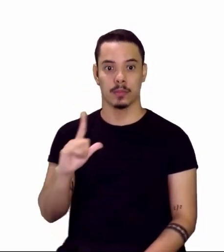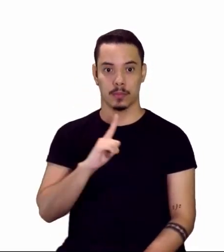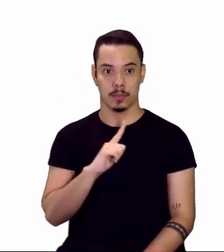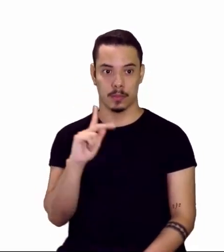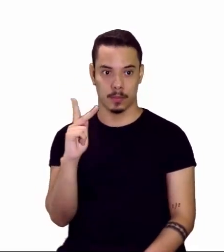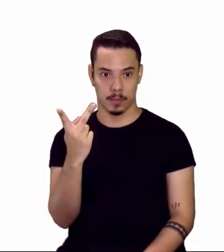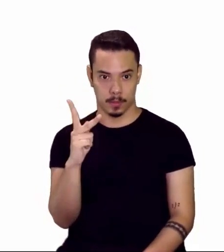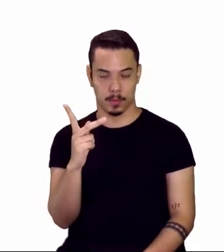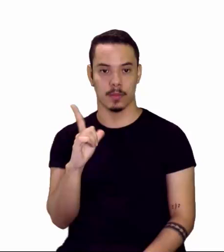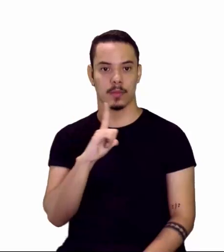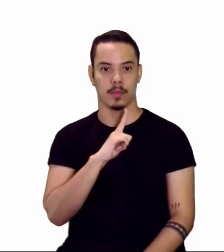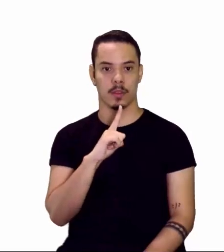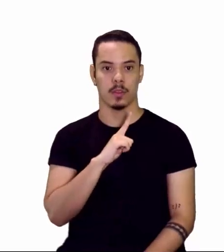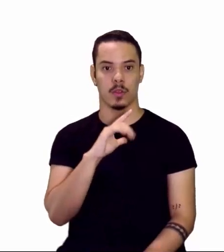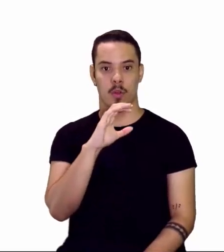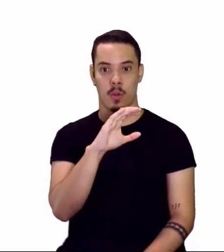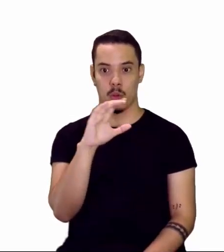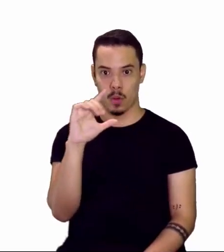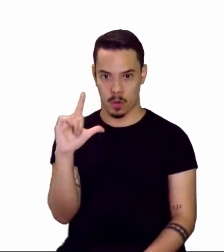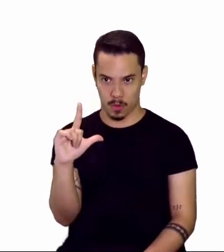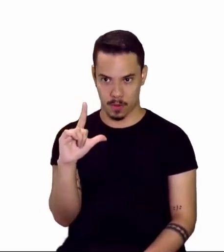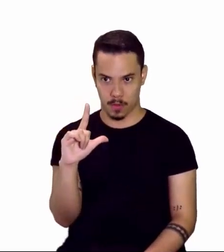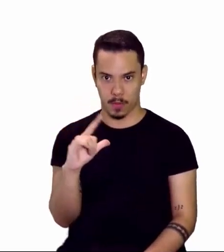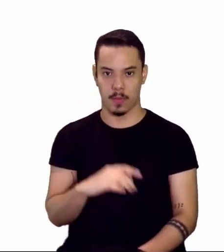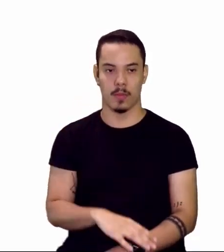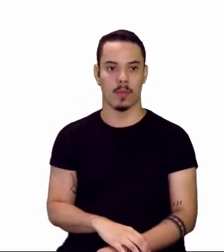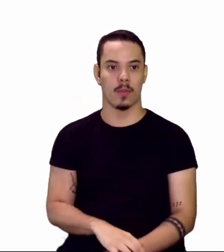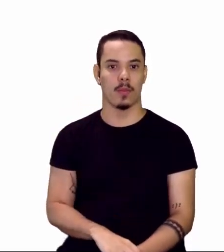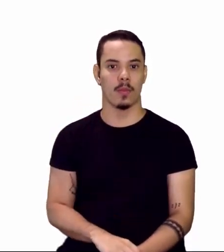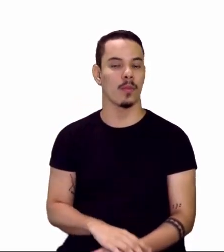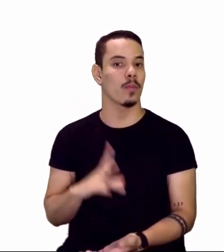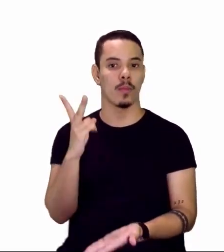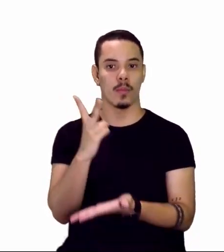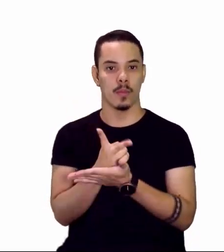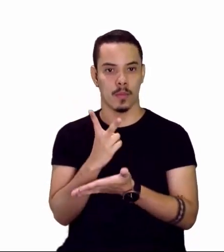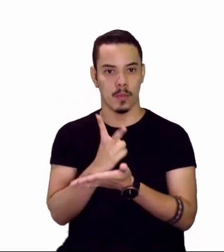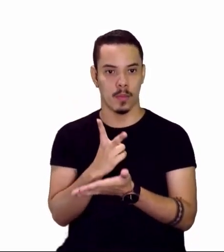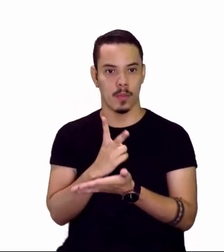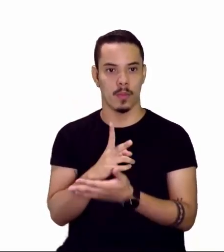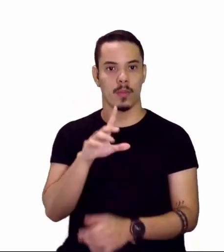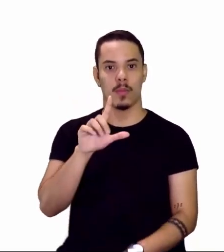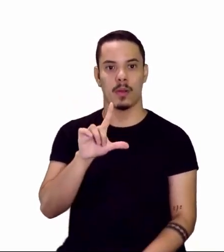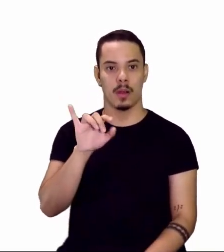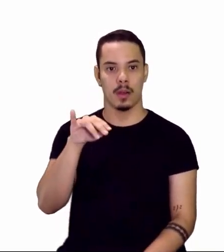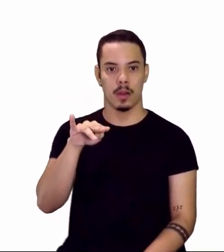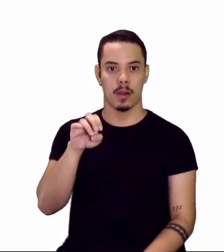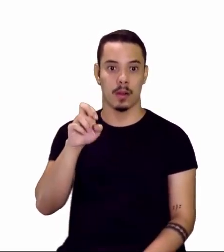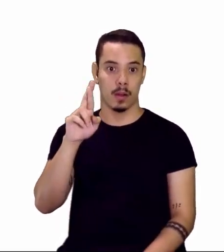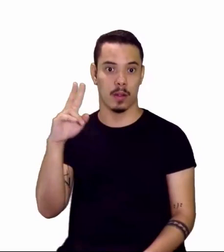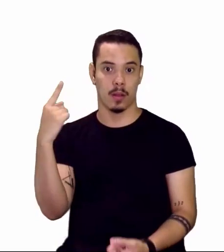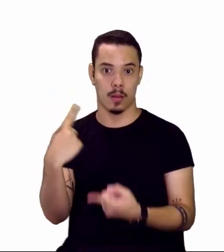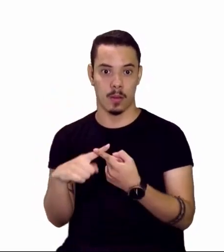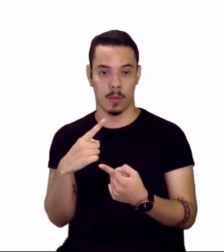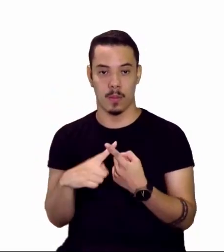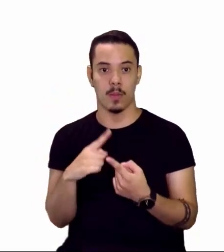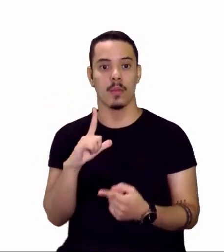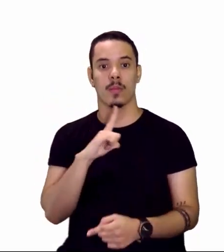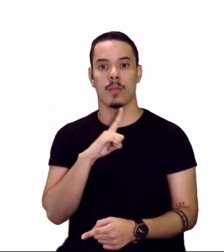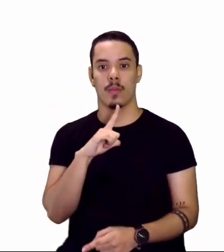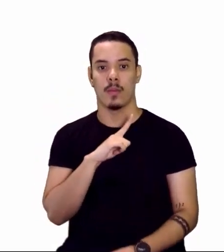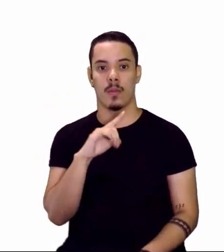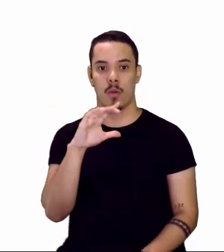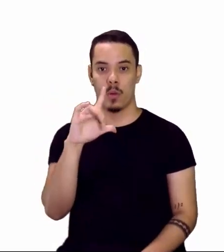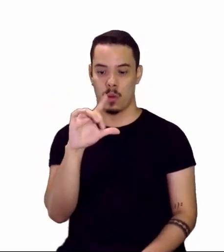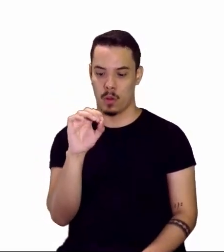e o cloro. Então, vai ser sempre linear. Por quê? O cloro tem 7 elétrons na